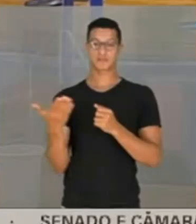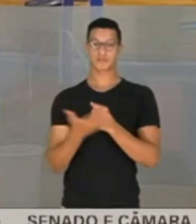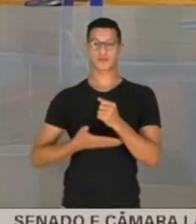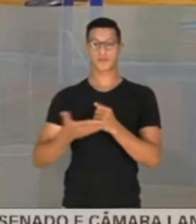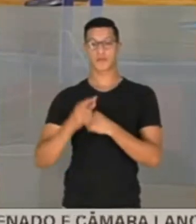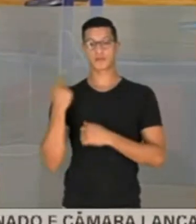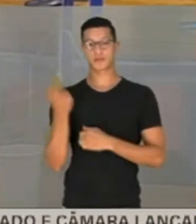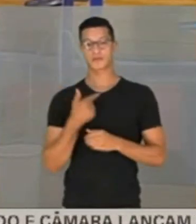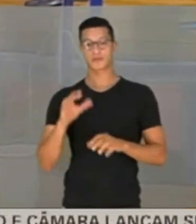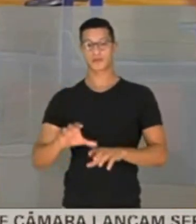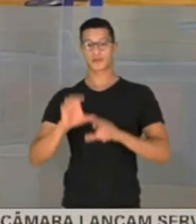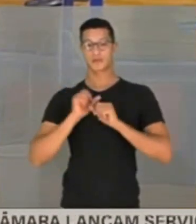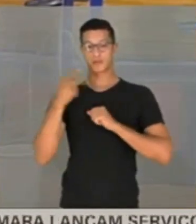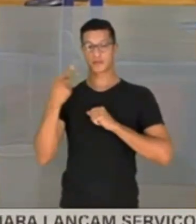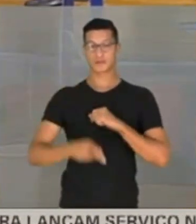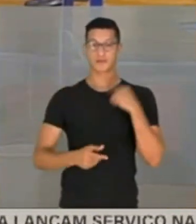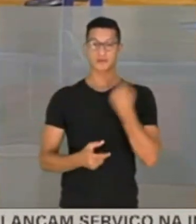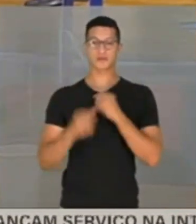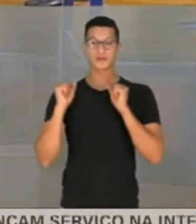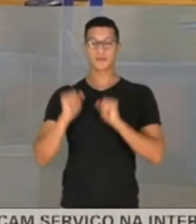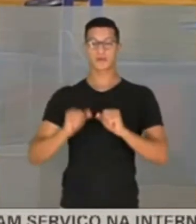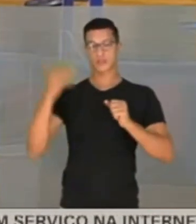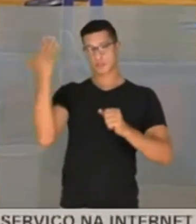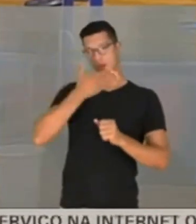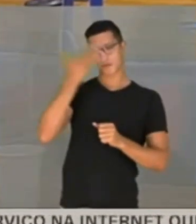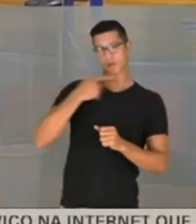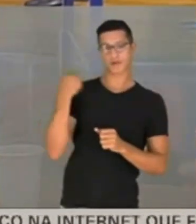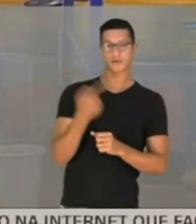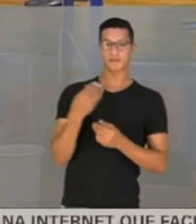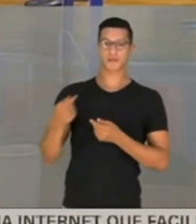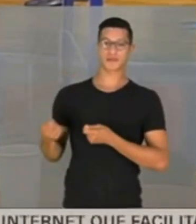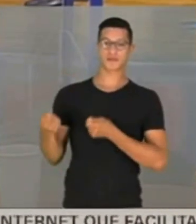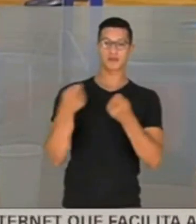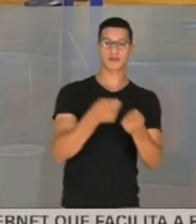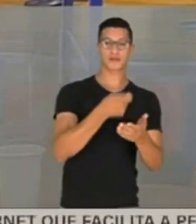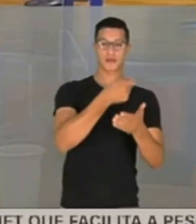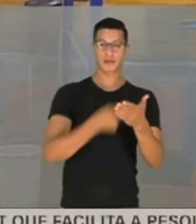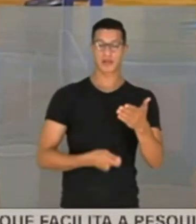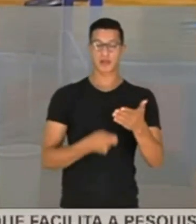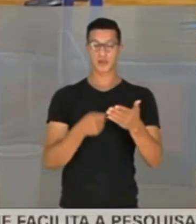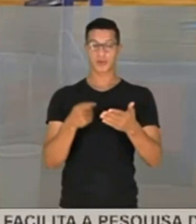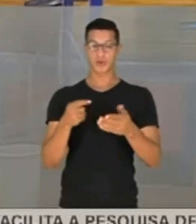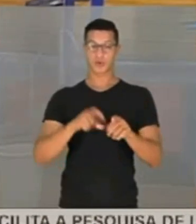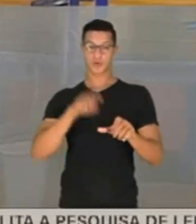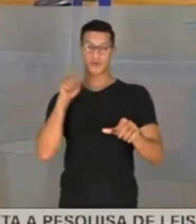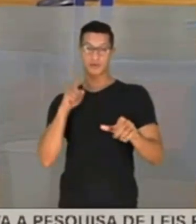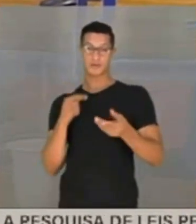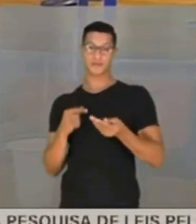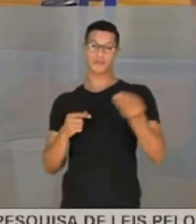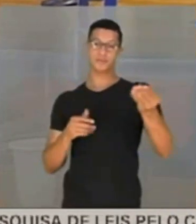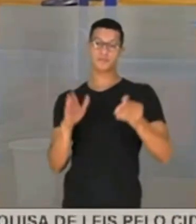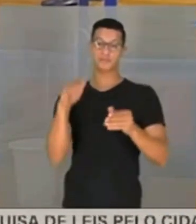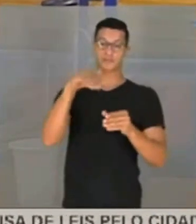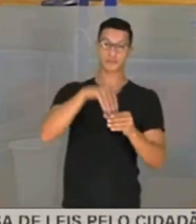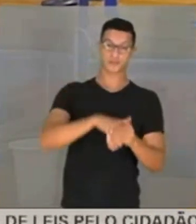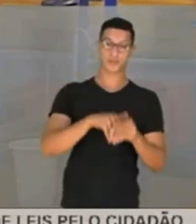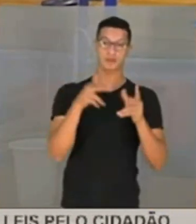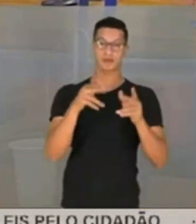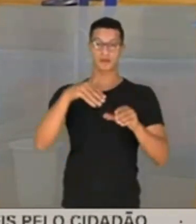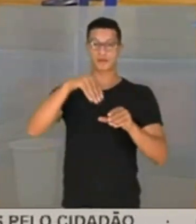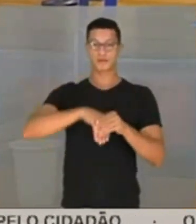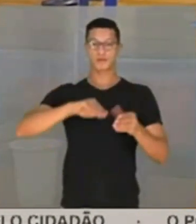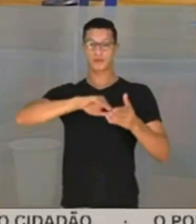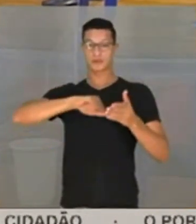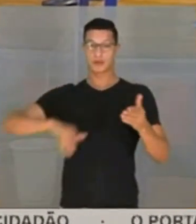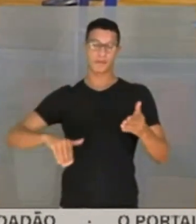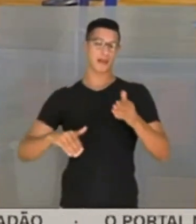tudo que nós recebemos aqui, o que a gente pôde apurar, vamos entregar um relatório independente para ser votado, como voto